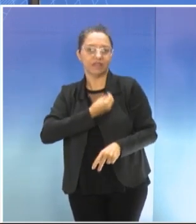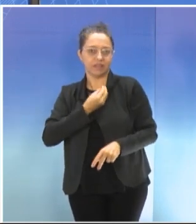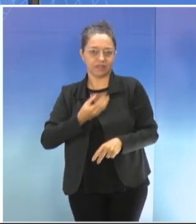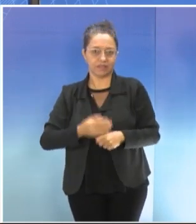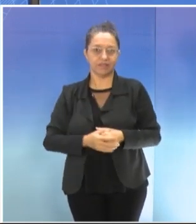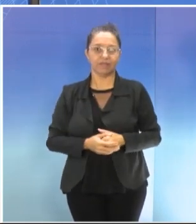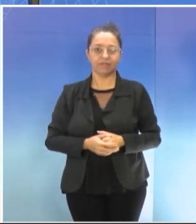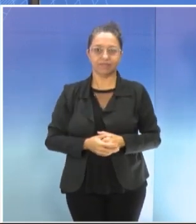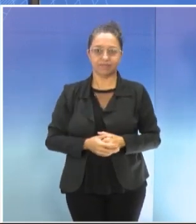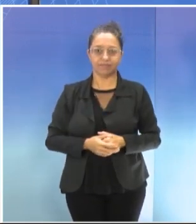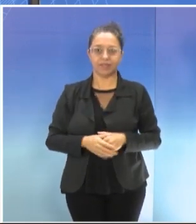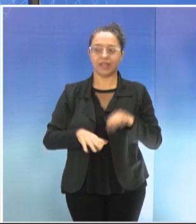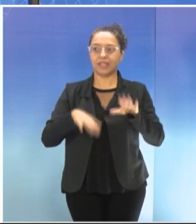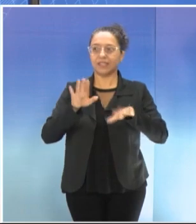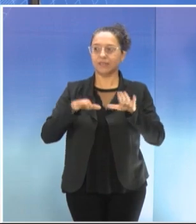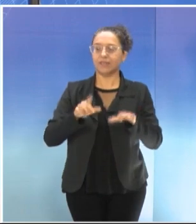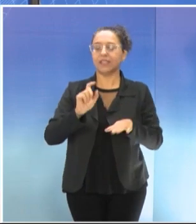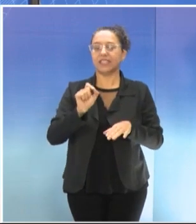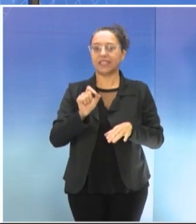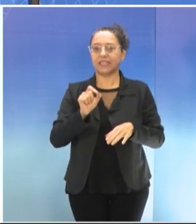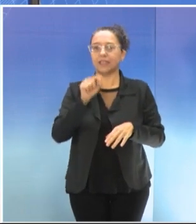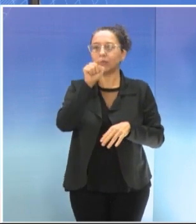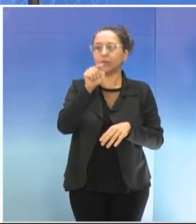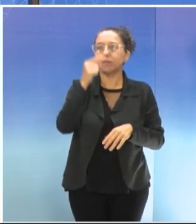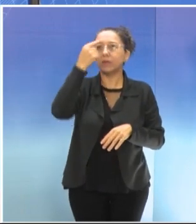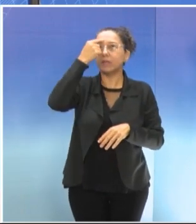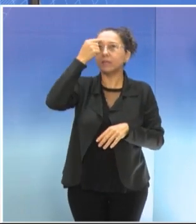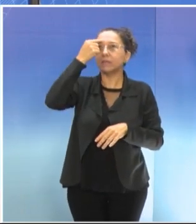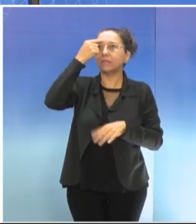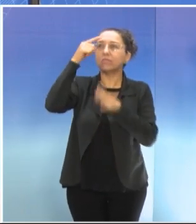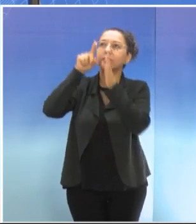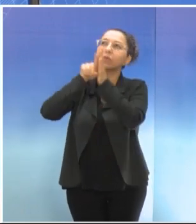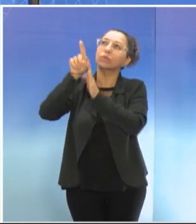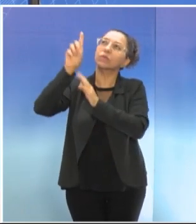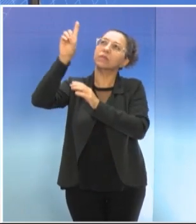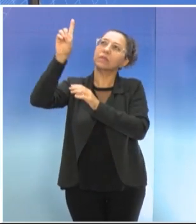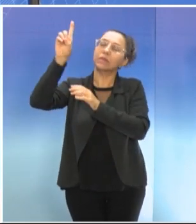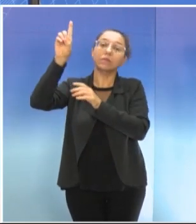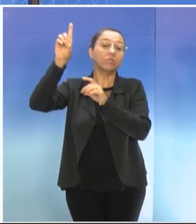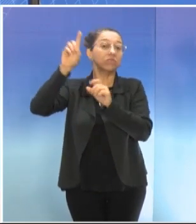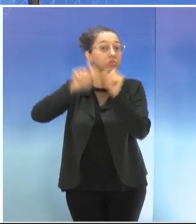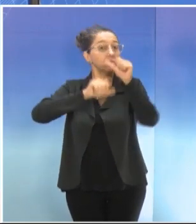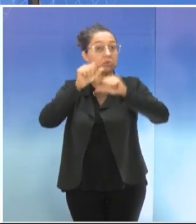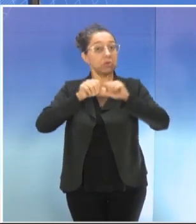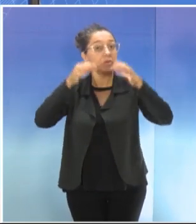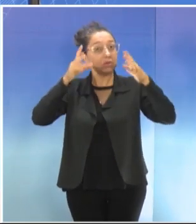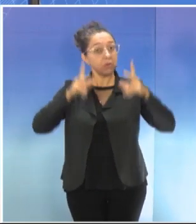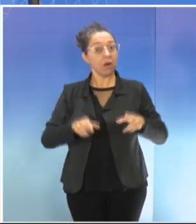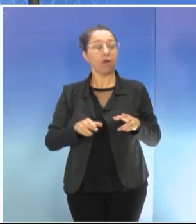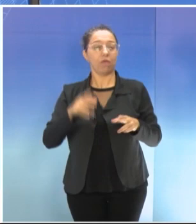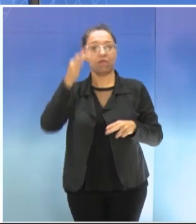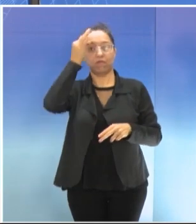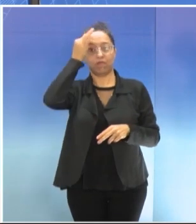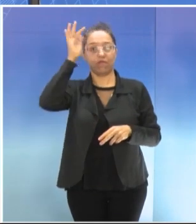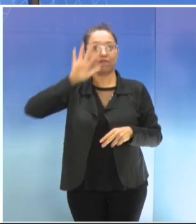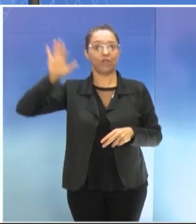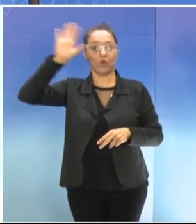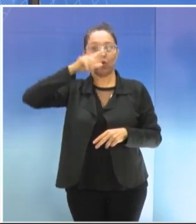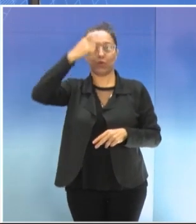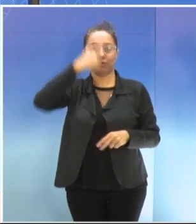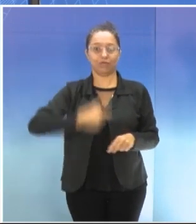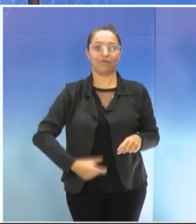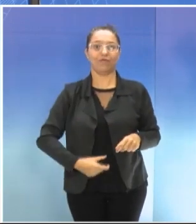Deus quer para a sua vida? Será que é isso mesmo que Deus quer? Quando você faz essa indagação, você se torna um